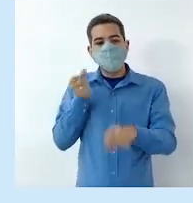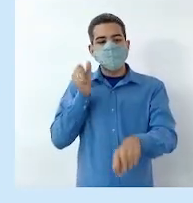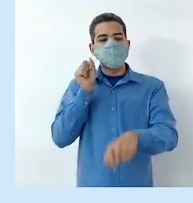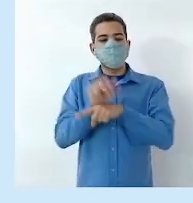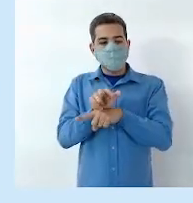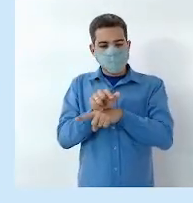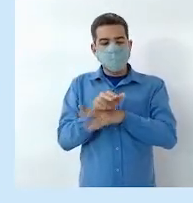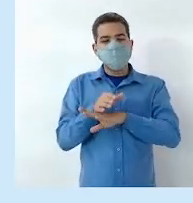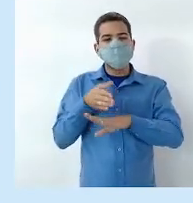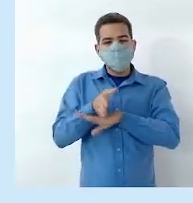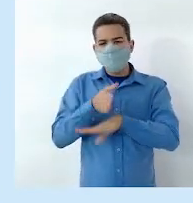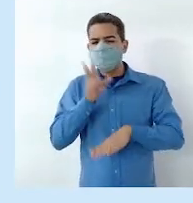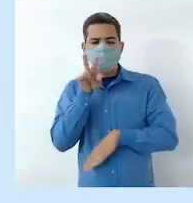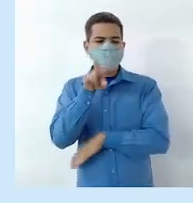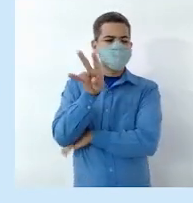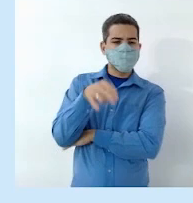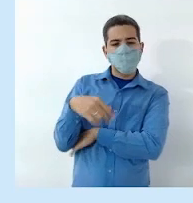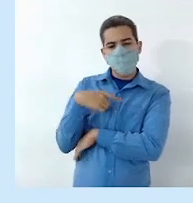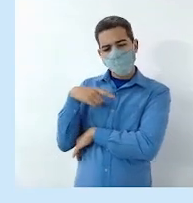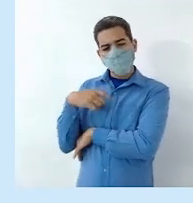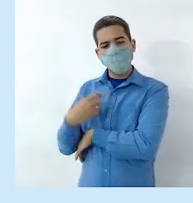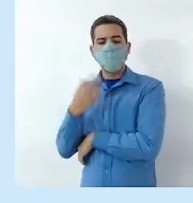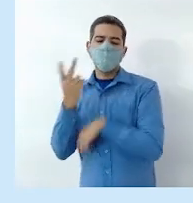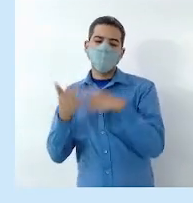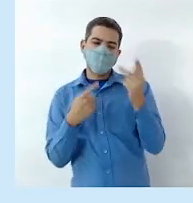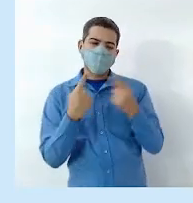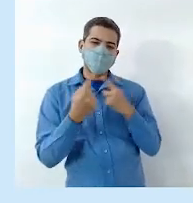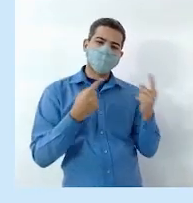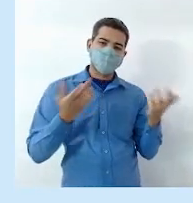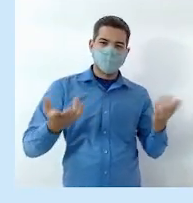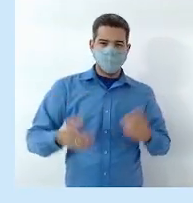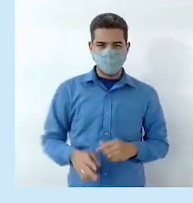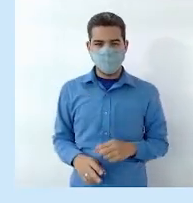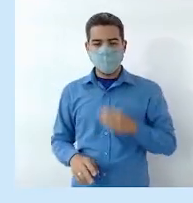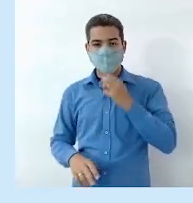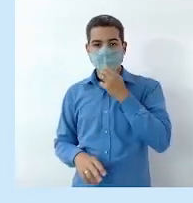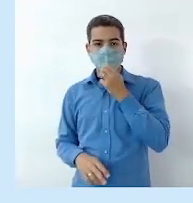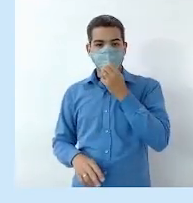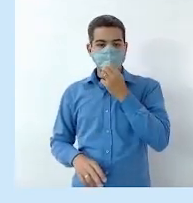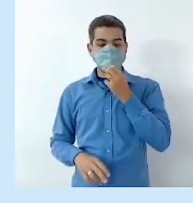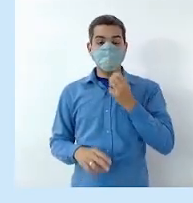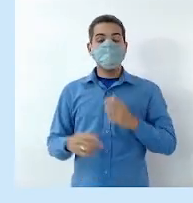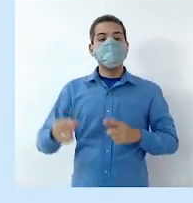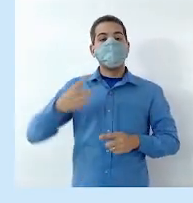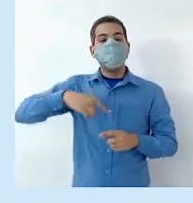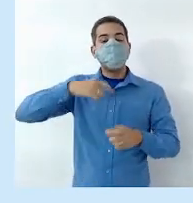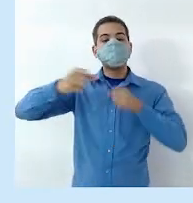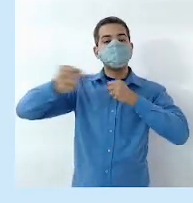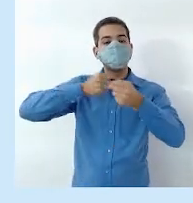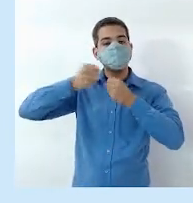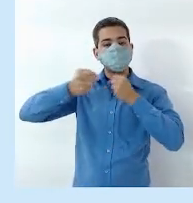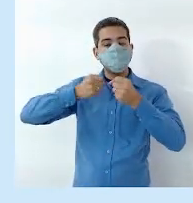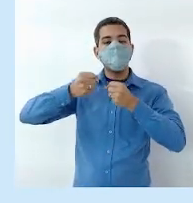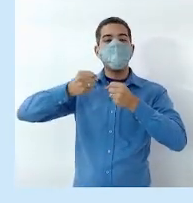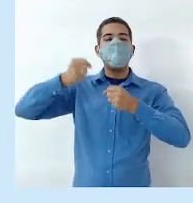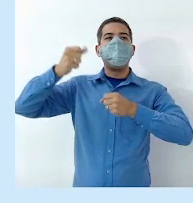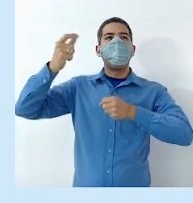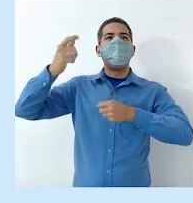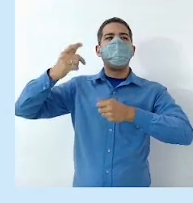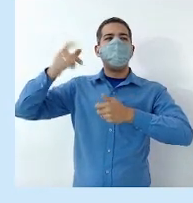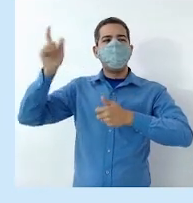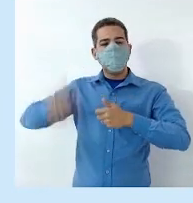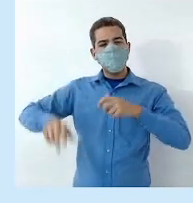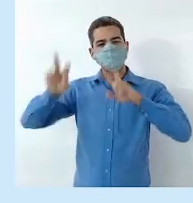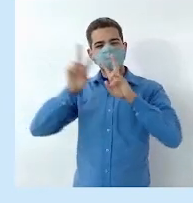e vivenciando toda a trama. Para que a gente possa discutir um pouco mais